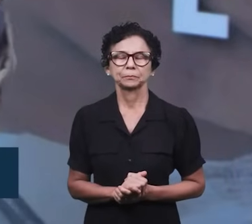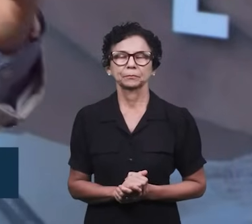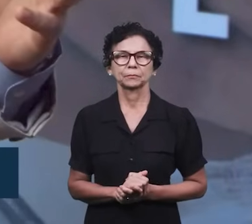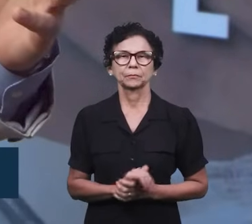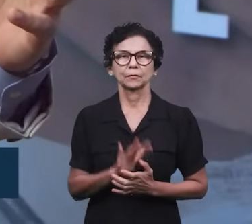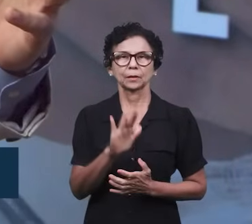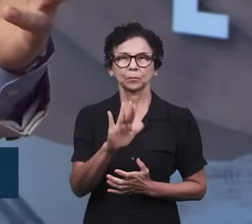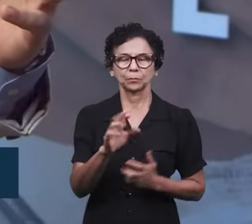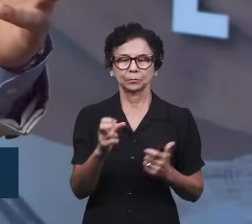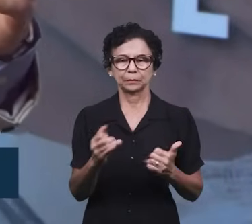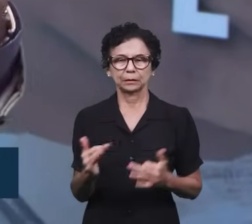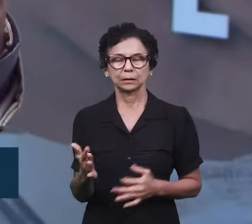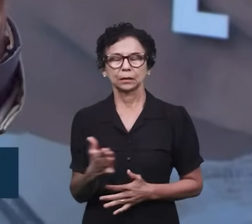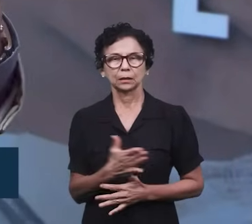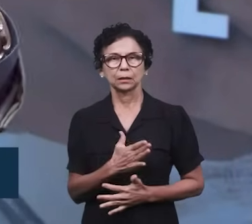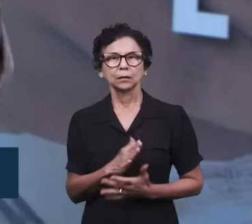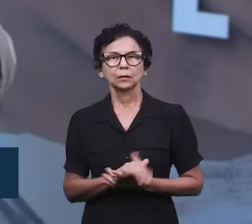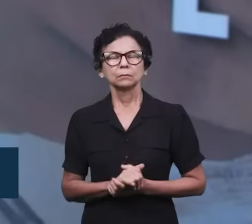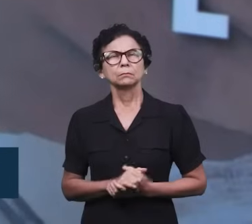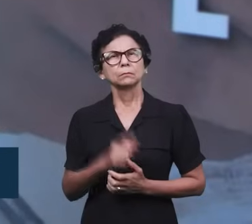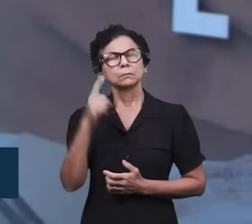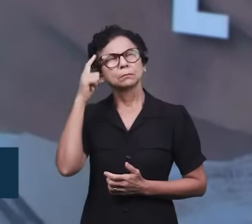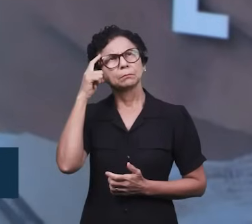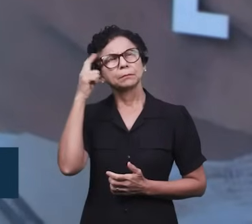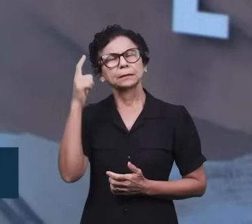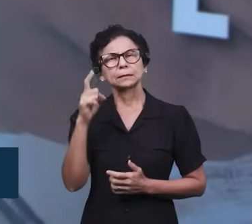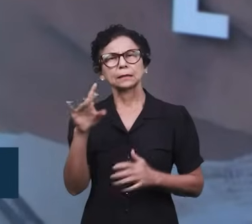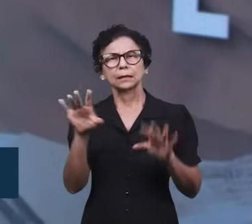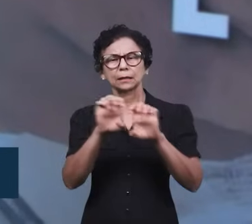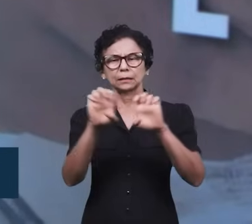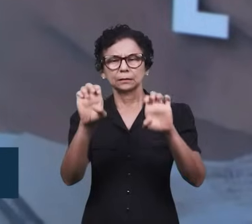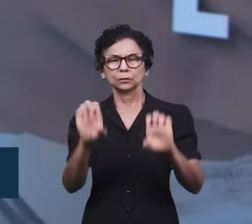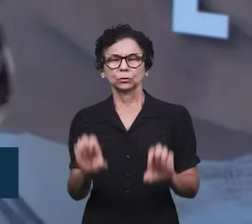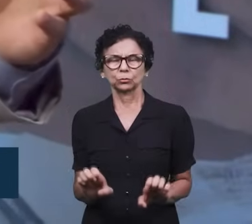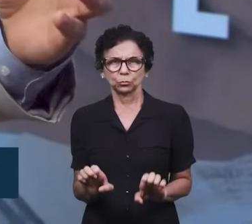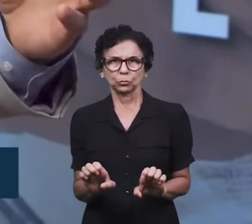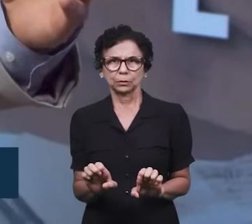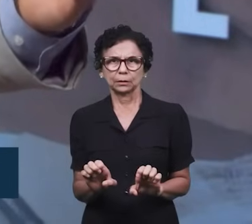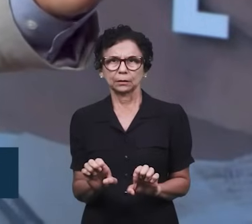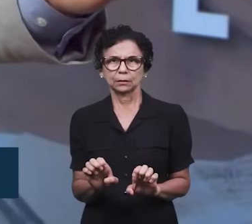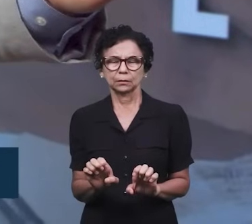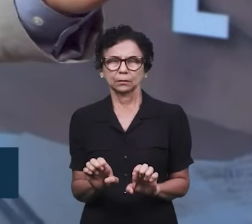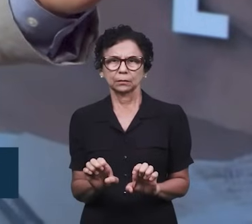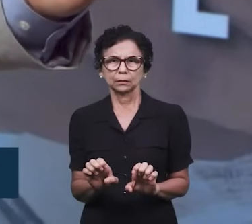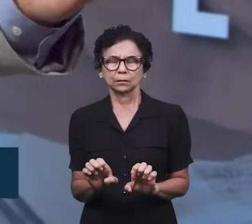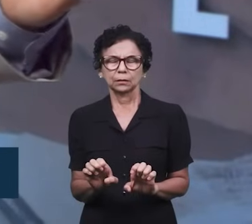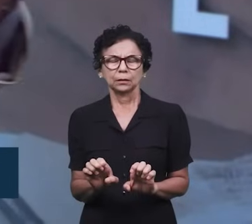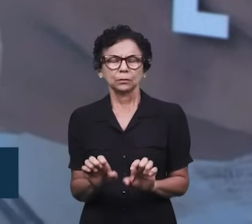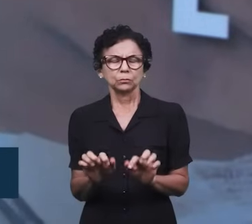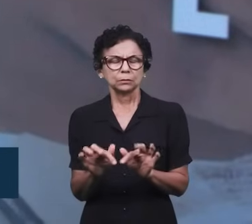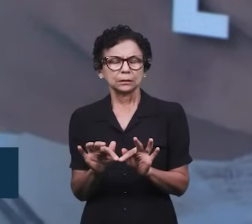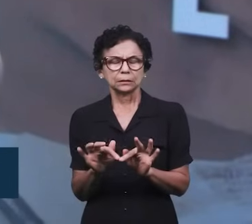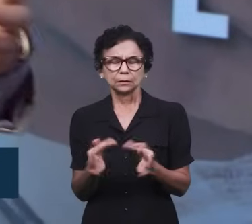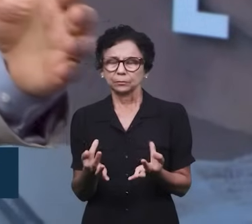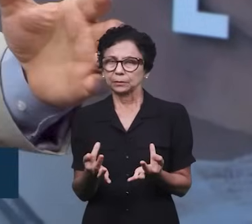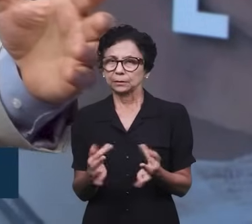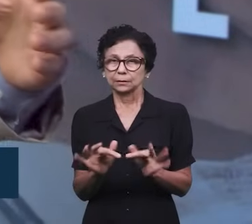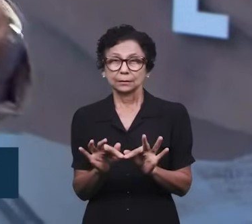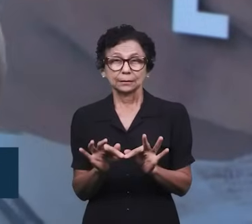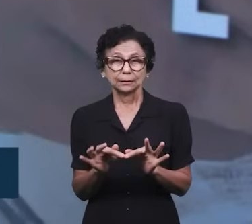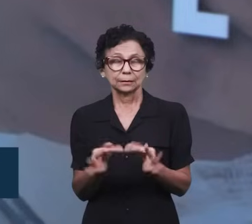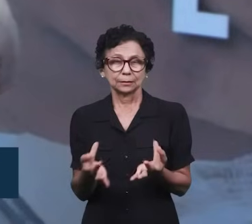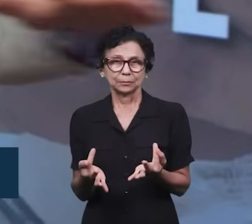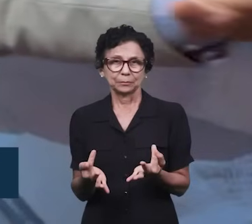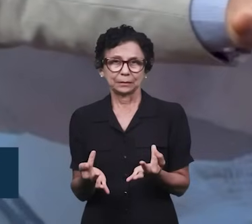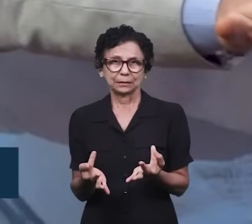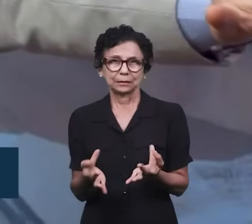de estrutura, lá é muito mais simples. Né? É uma realidade muito mais simples. Isso. É tanto que o pastor Daís falou, é um trapiche.